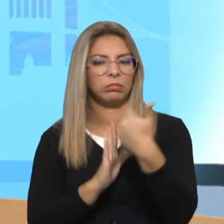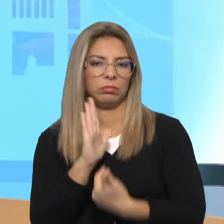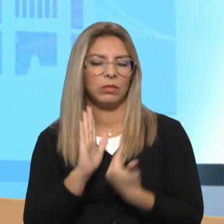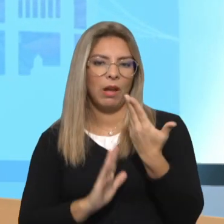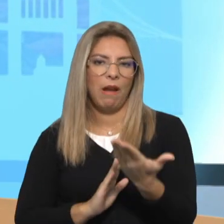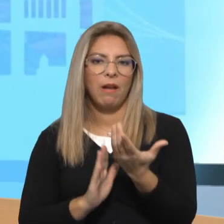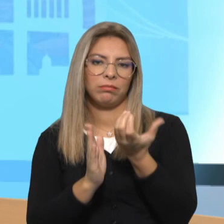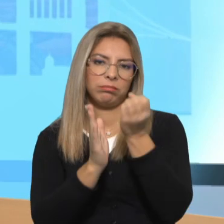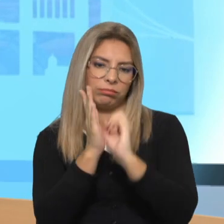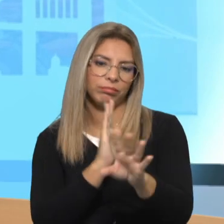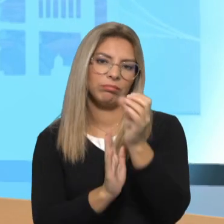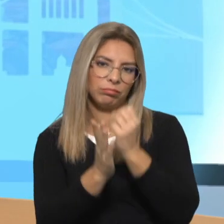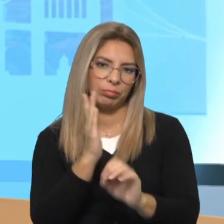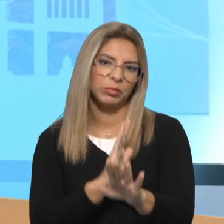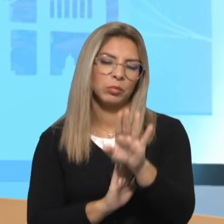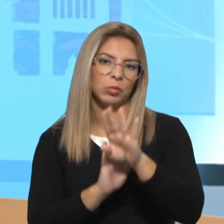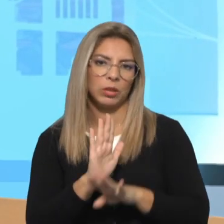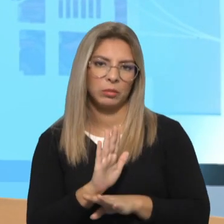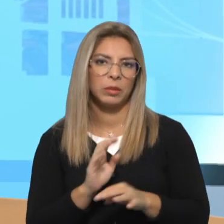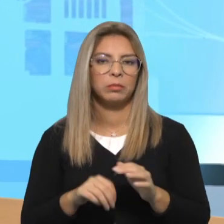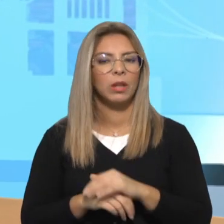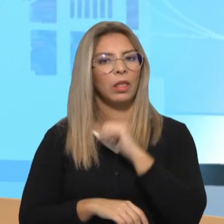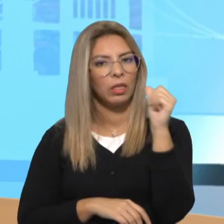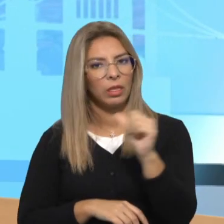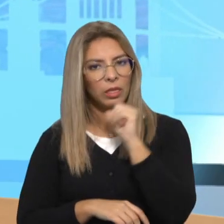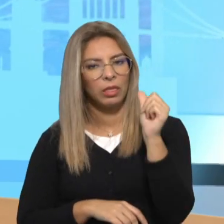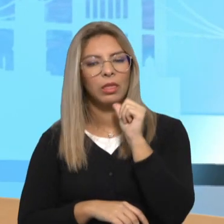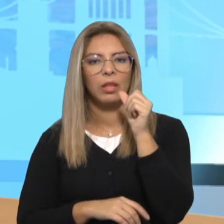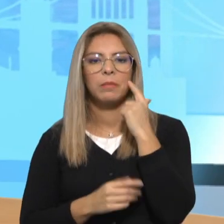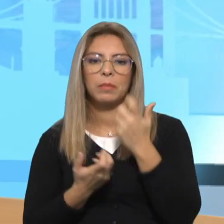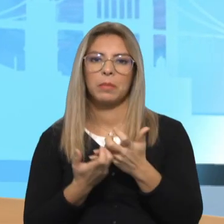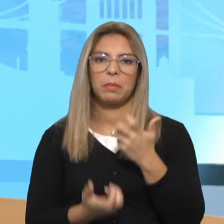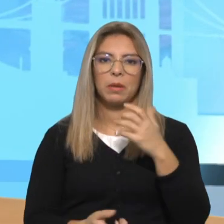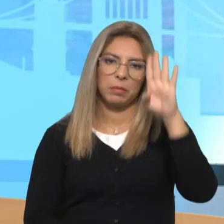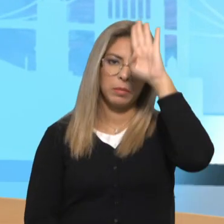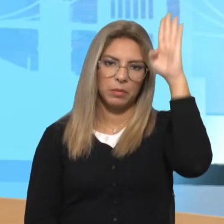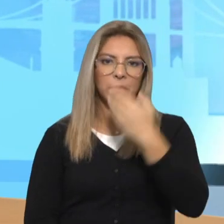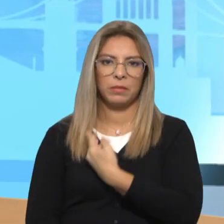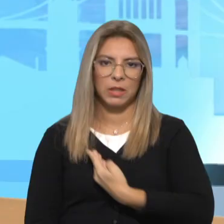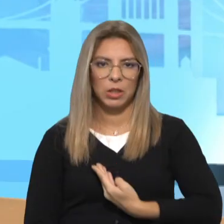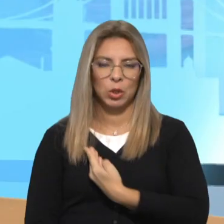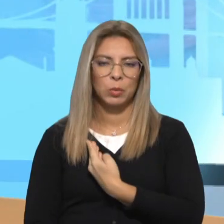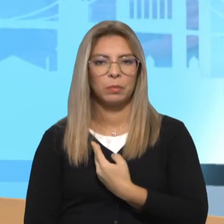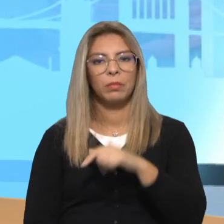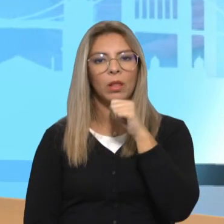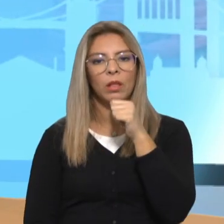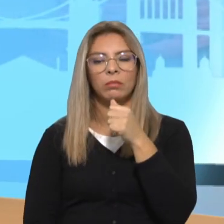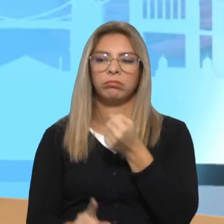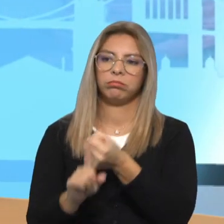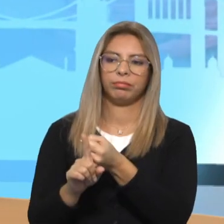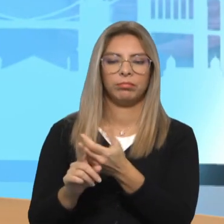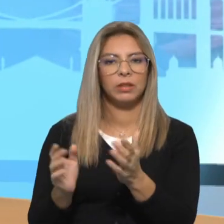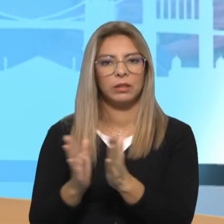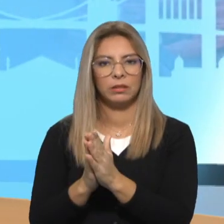partilhar consigo neste programa, numa permanente valorização da iniciativa do Papa Francisco, lançada à Igreja Católica em torno